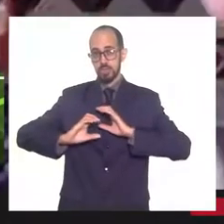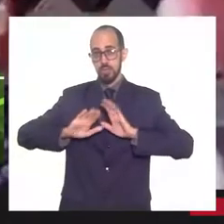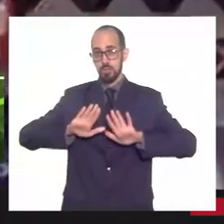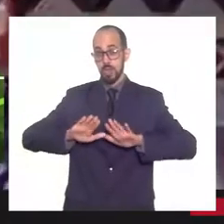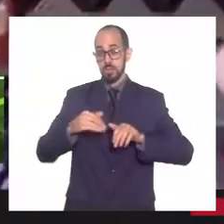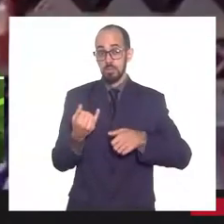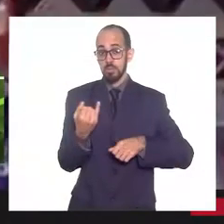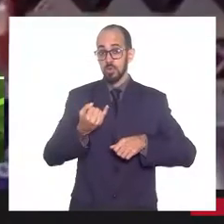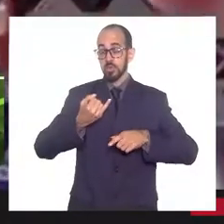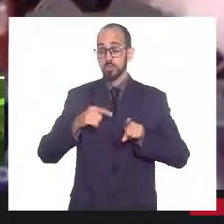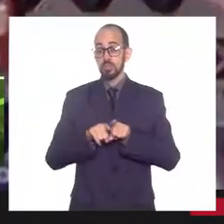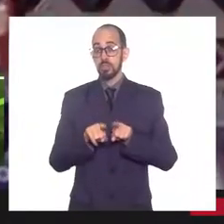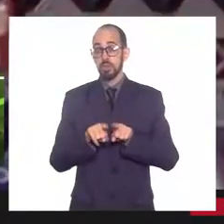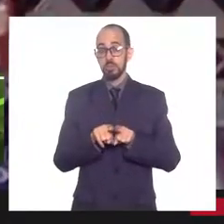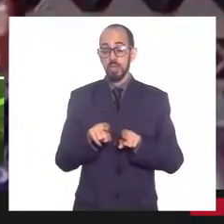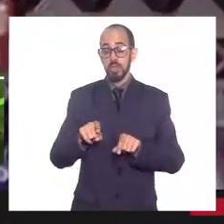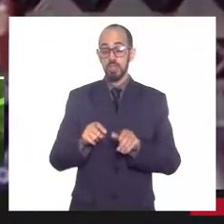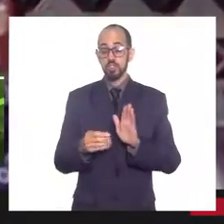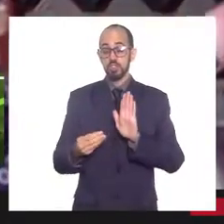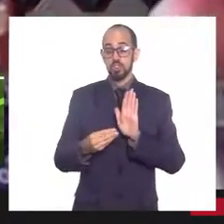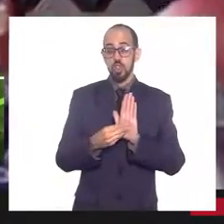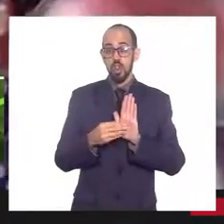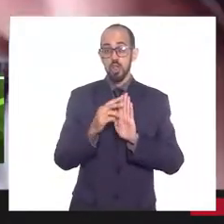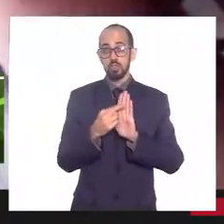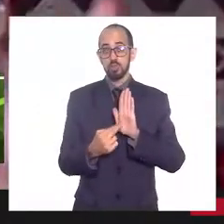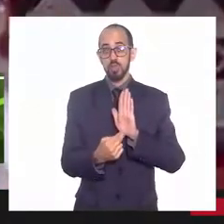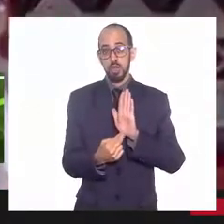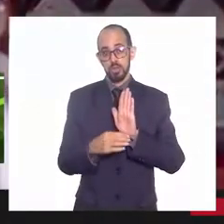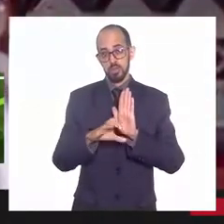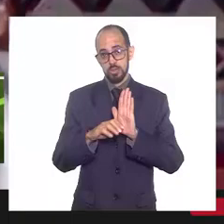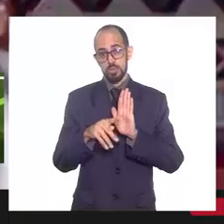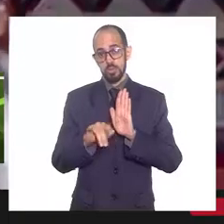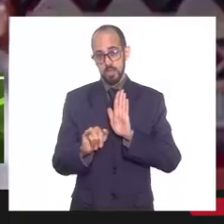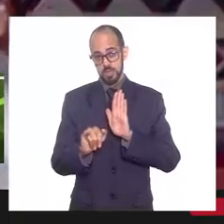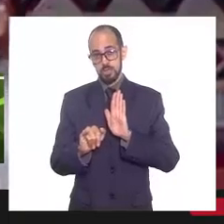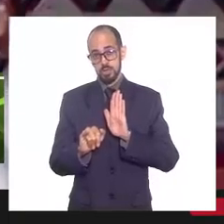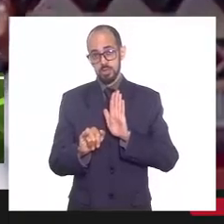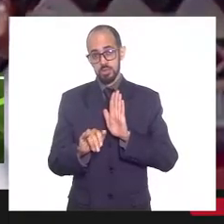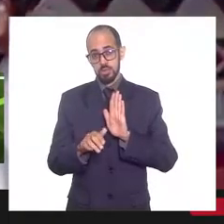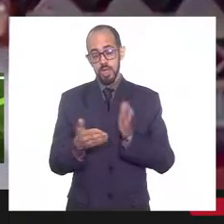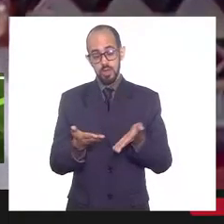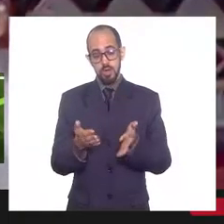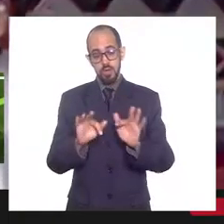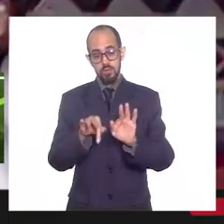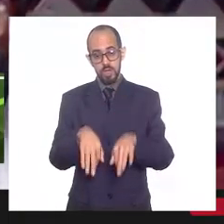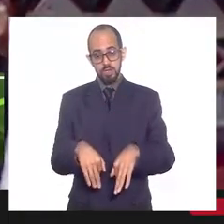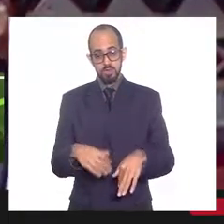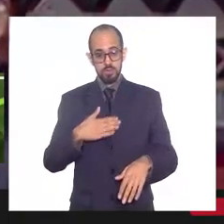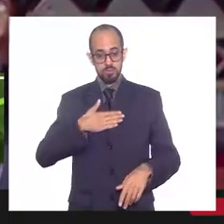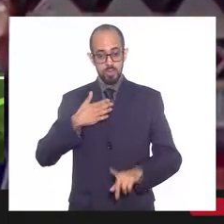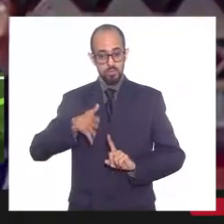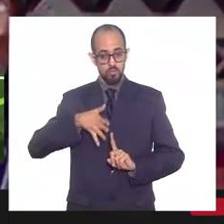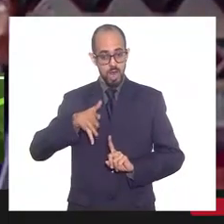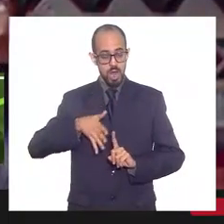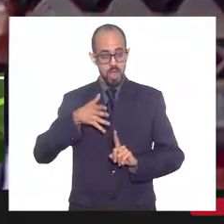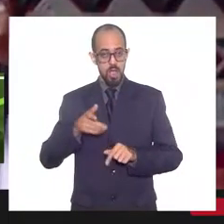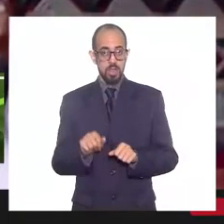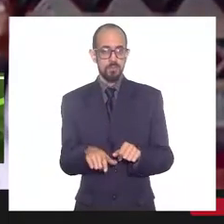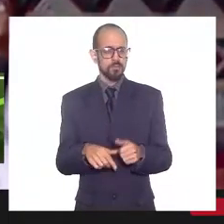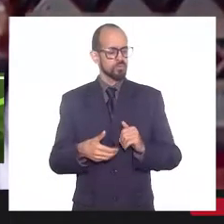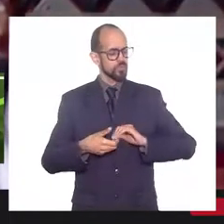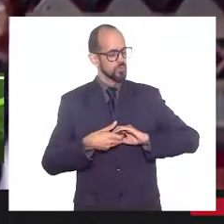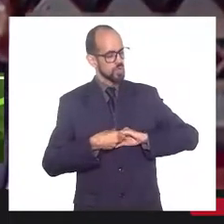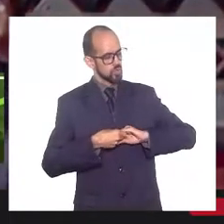ressalva nesse sentido no relatório da CPI na então eu já sinaliza que a minha fala sal dando mais uma